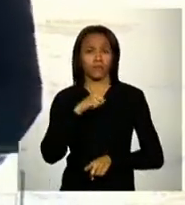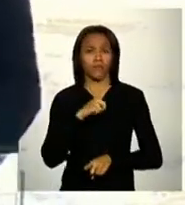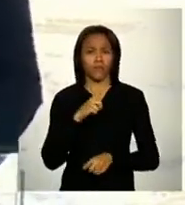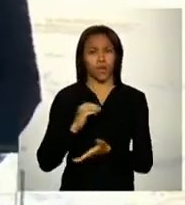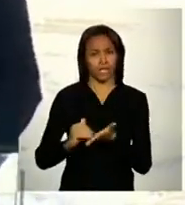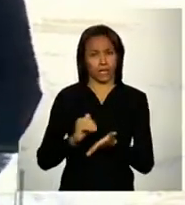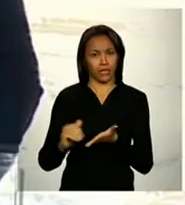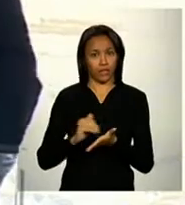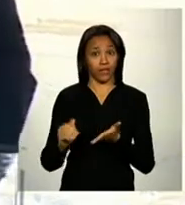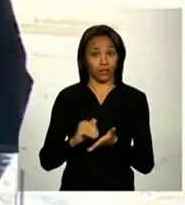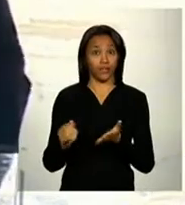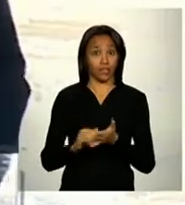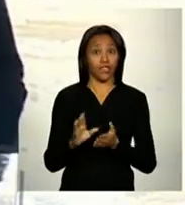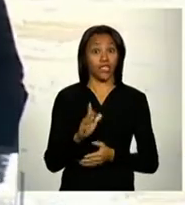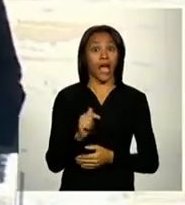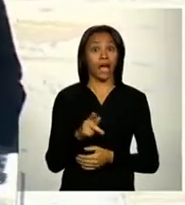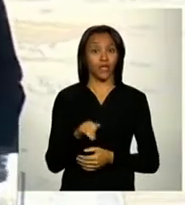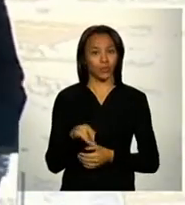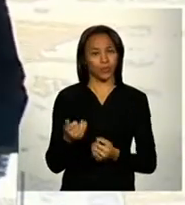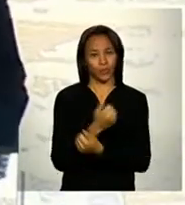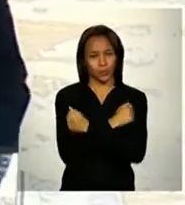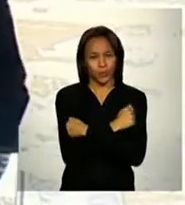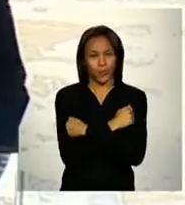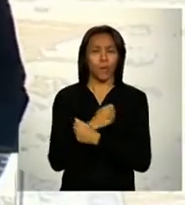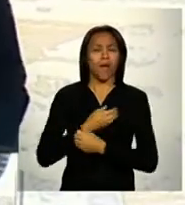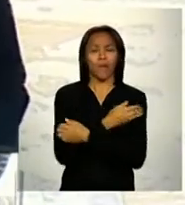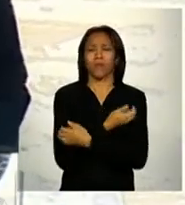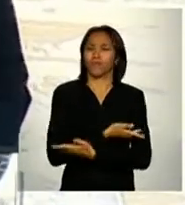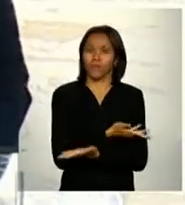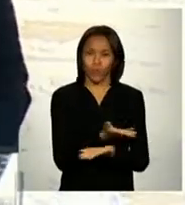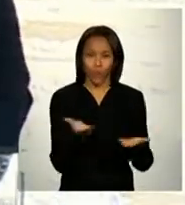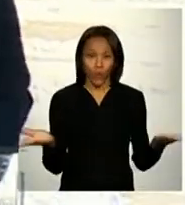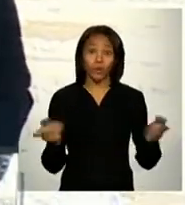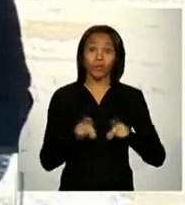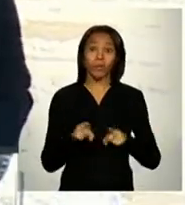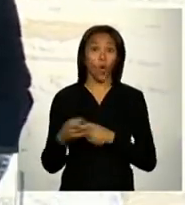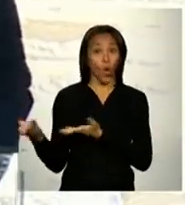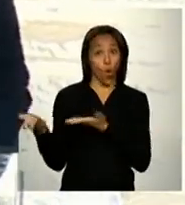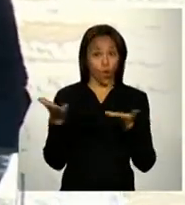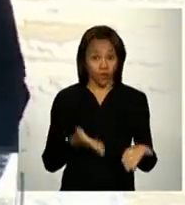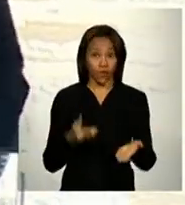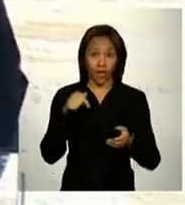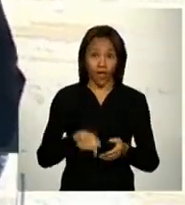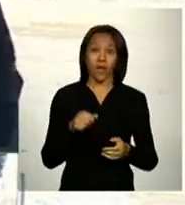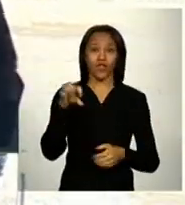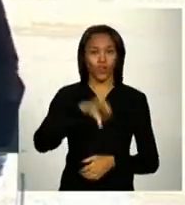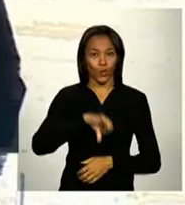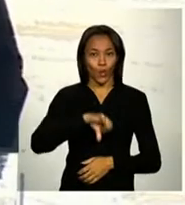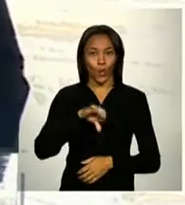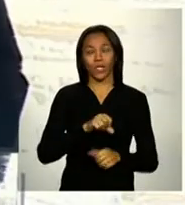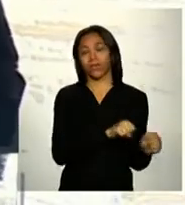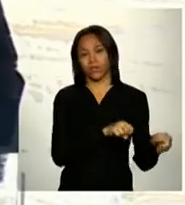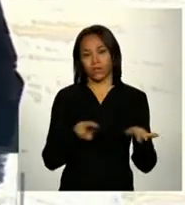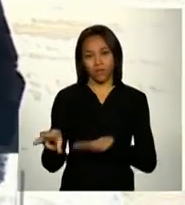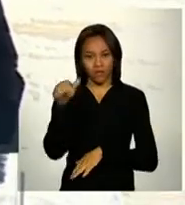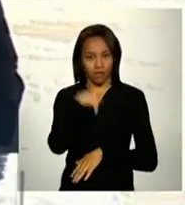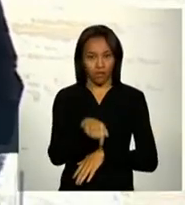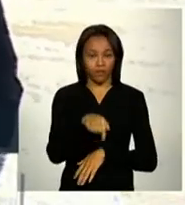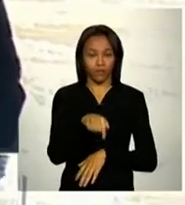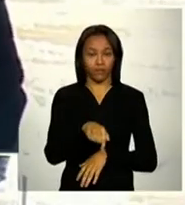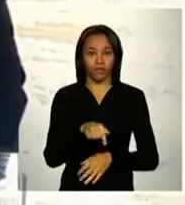nossa secretaria de agricultura então quero dar um abraço a todos vocês convidar para essa semana nona semana que